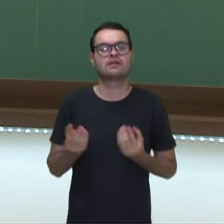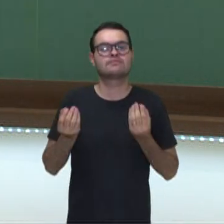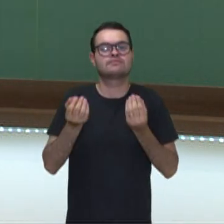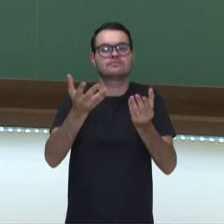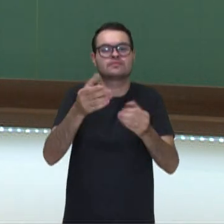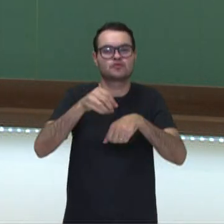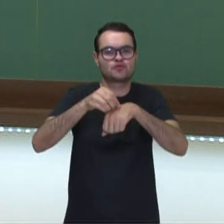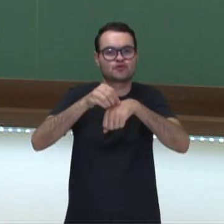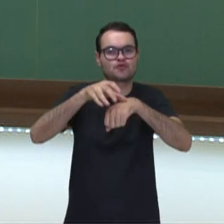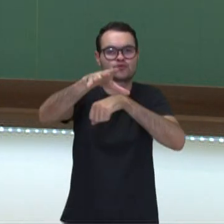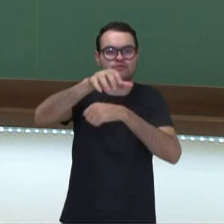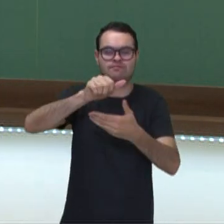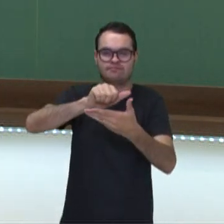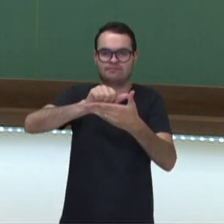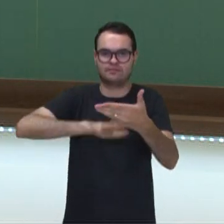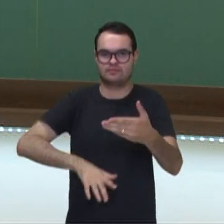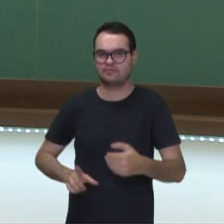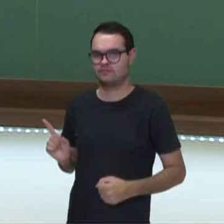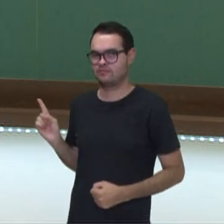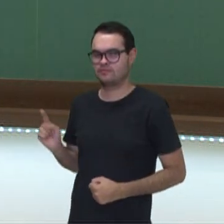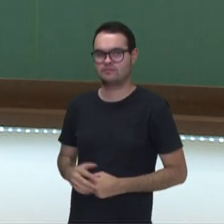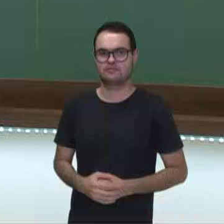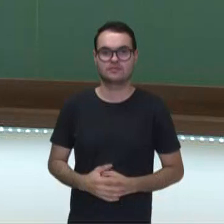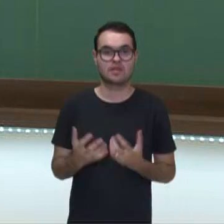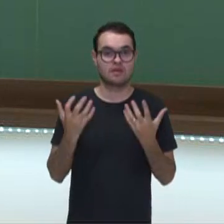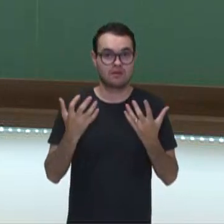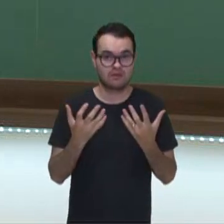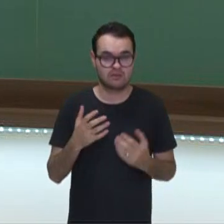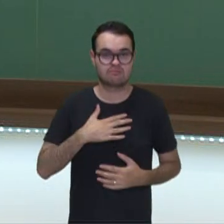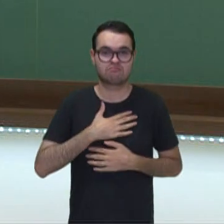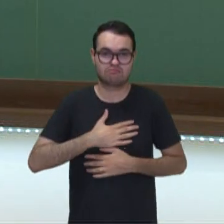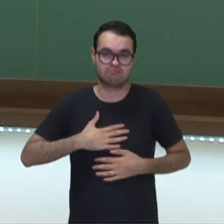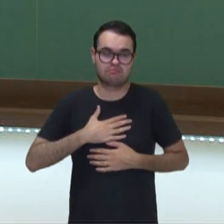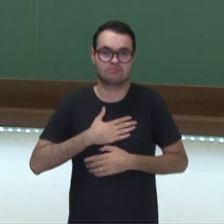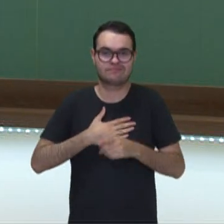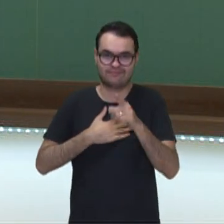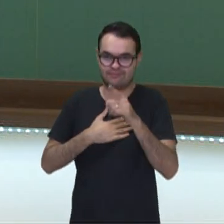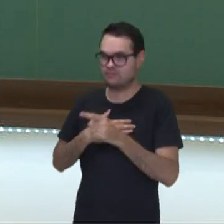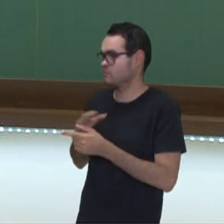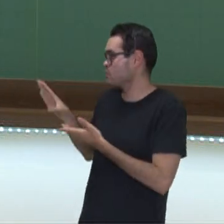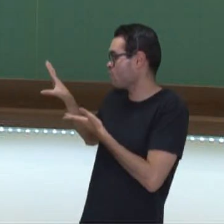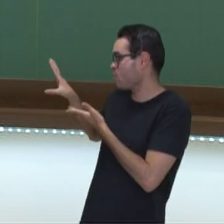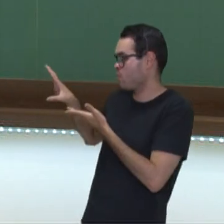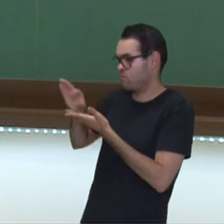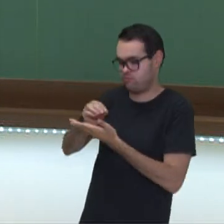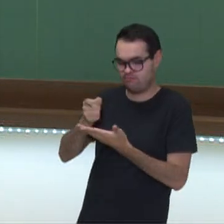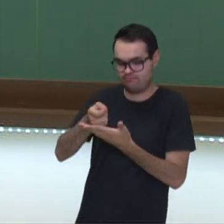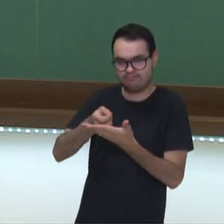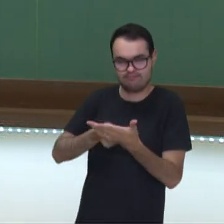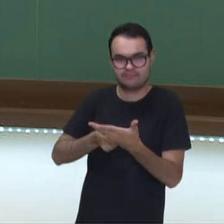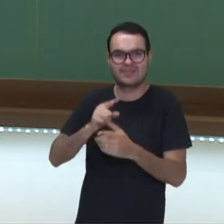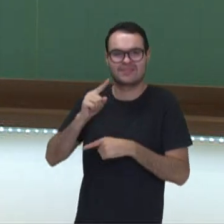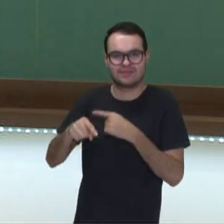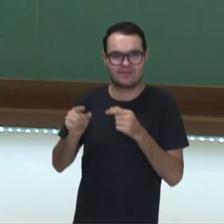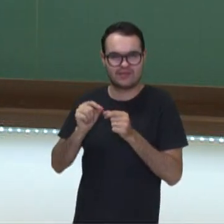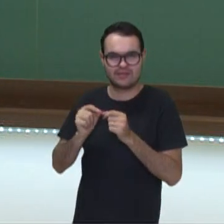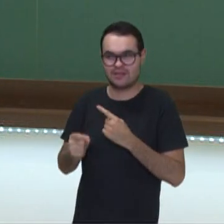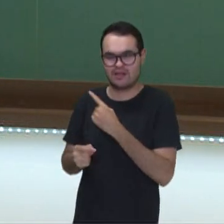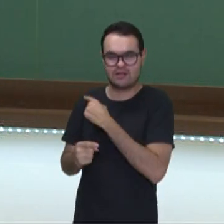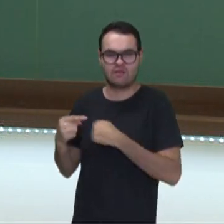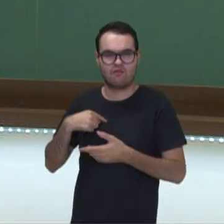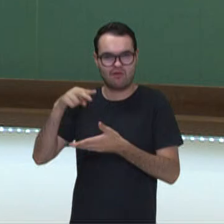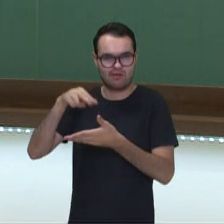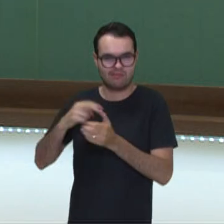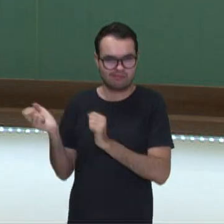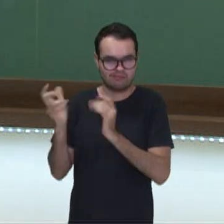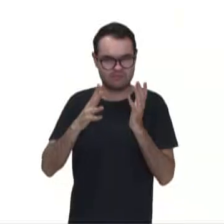a sugestão de atividade. Eu gostaria que vocês copiassem todo esse enunciado e resolvessem essa questão, que eu vou ler com